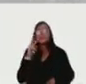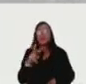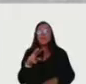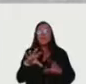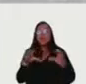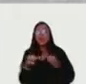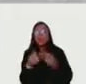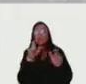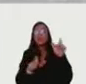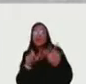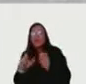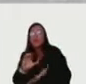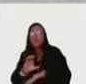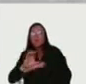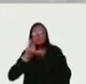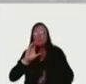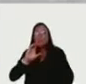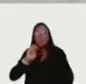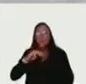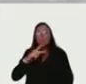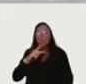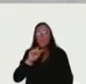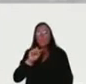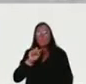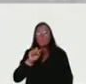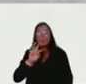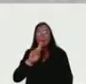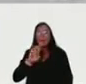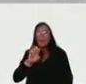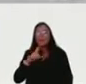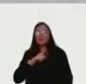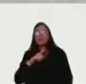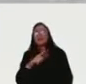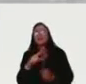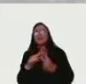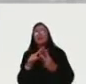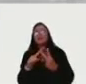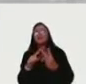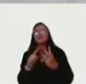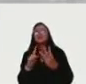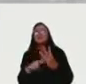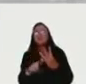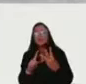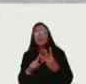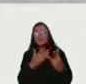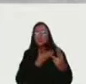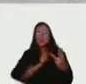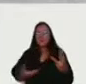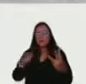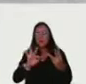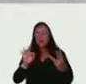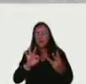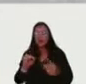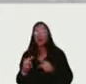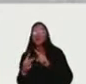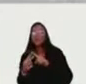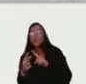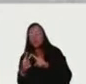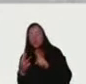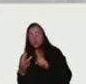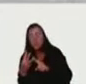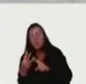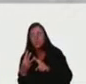Conselho do Compatre, nós temos 2, 3 do governo federal, outros 2, 3 do governo estadual, e a gente sabe o